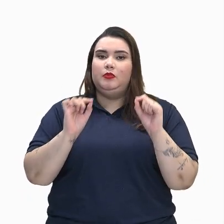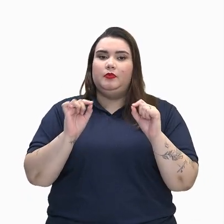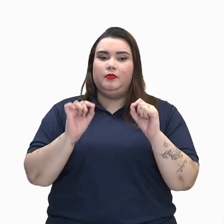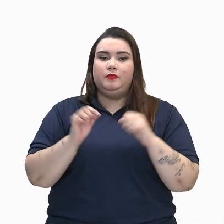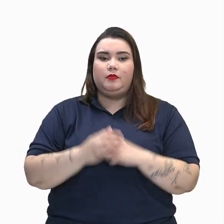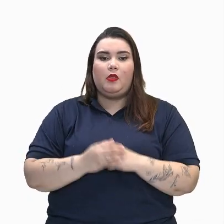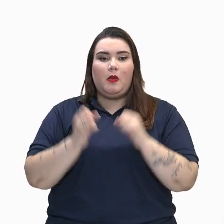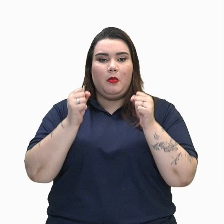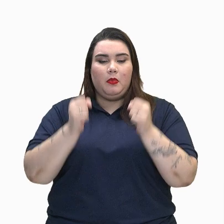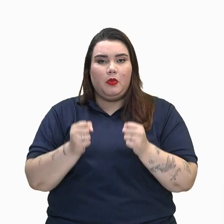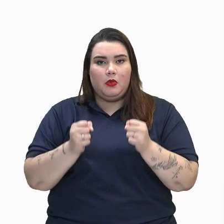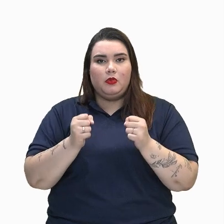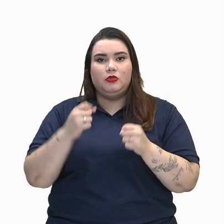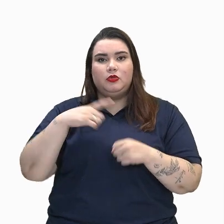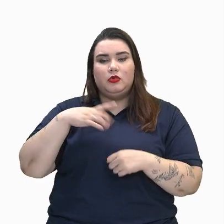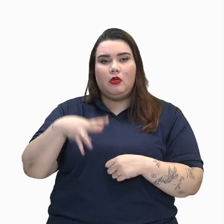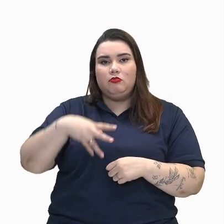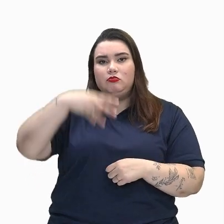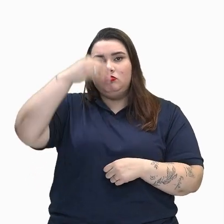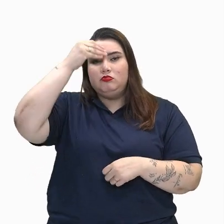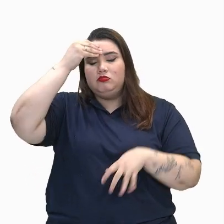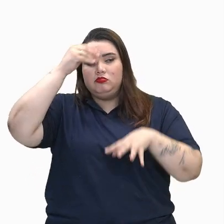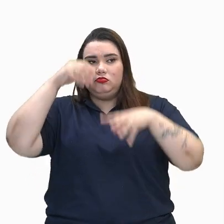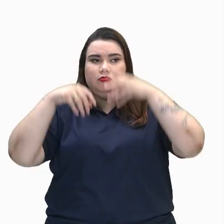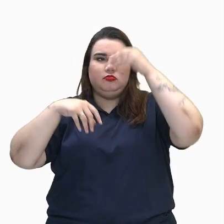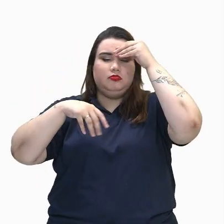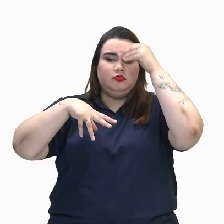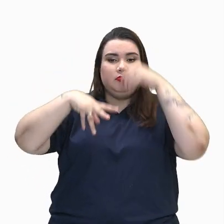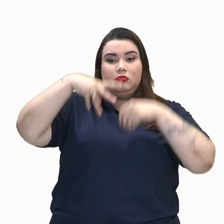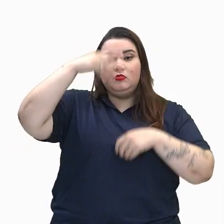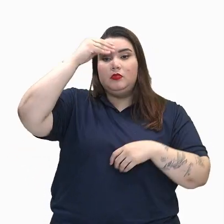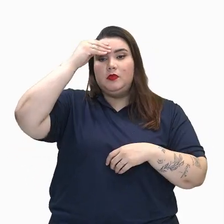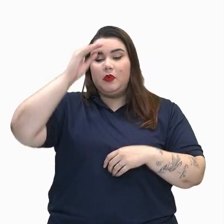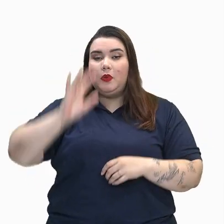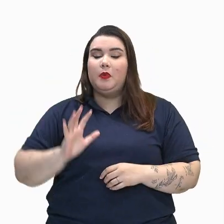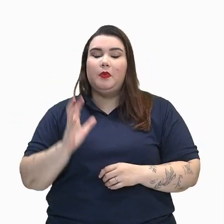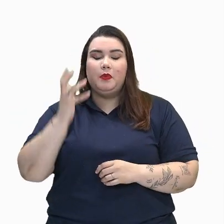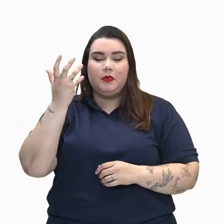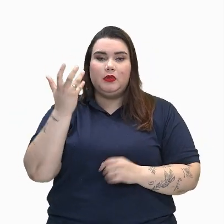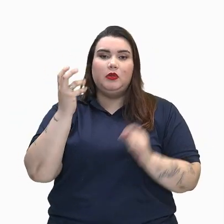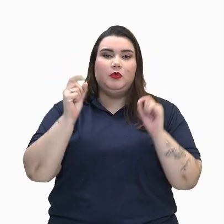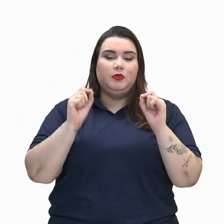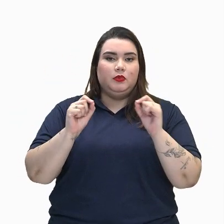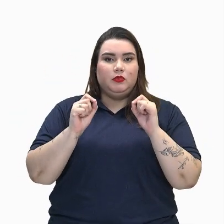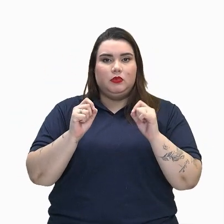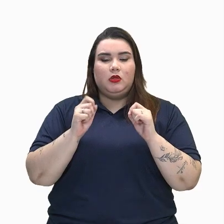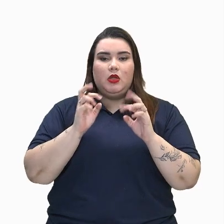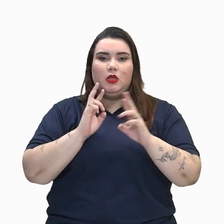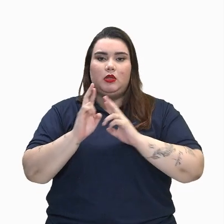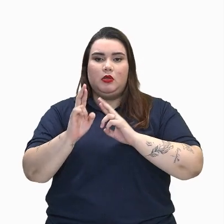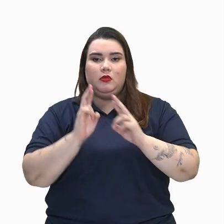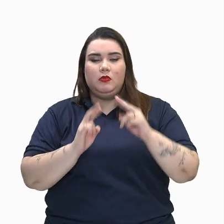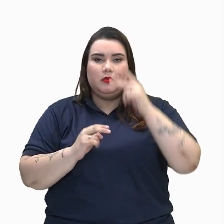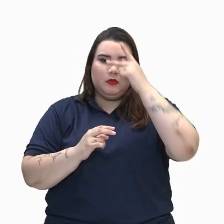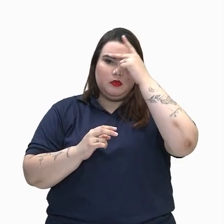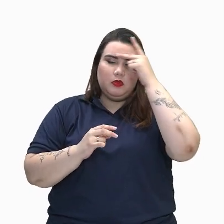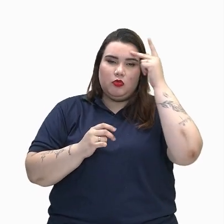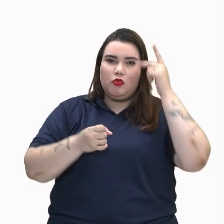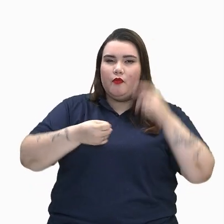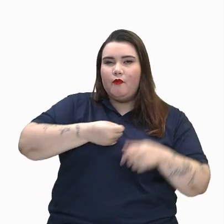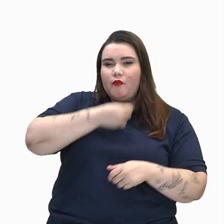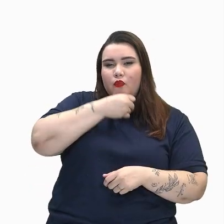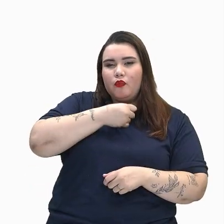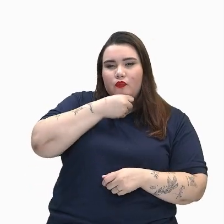pode registrar memórias também, como acontece geralmente com entrevistas com pessoas